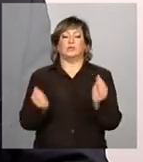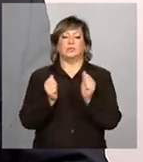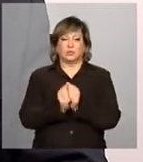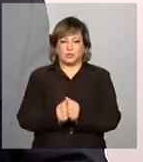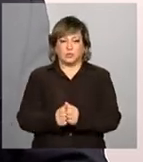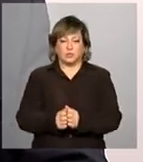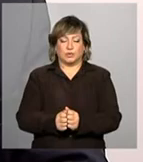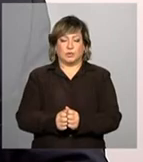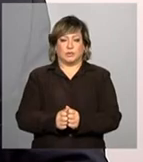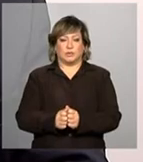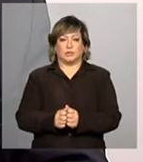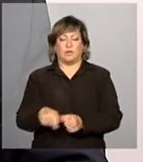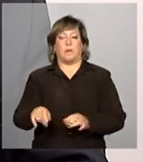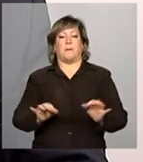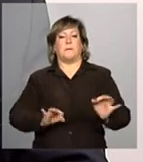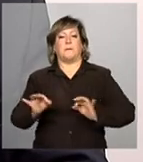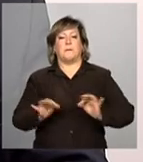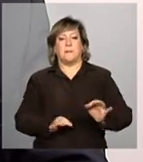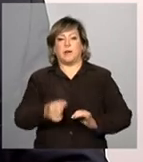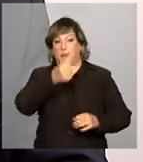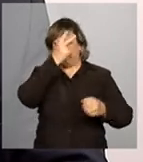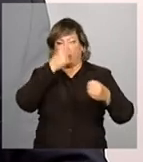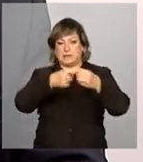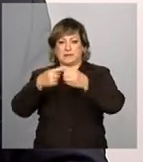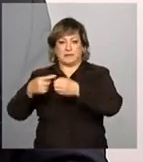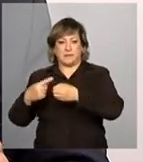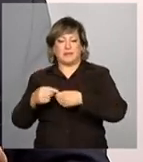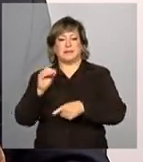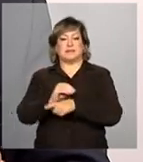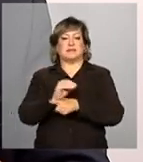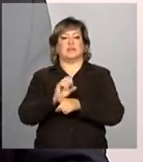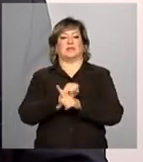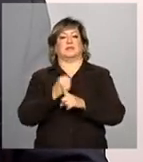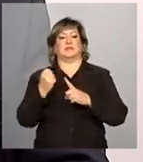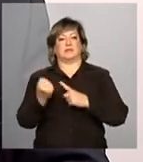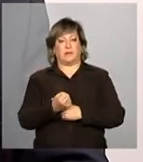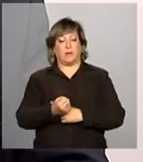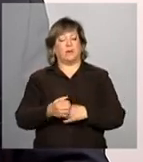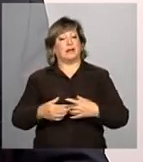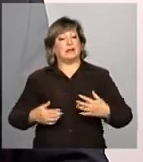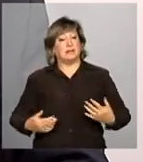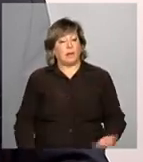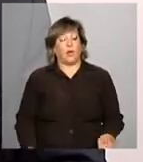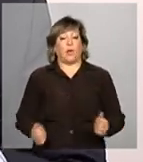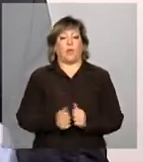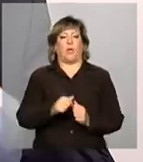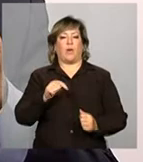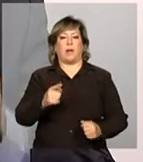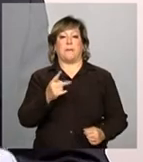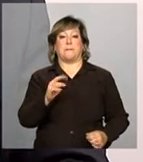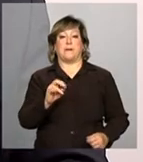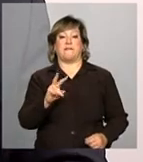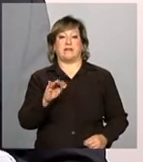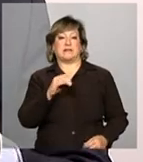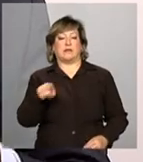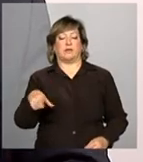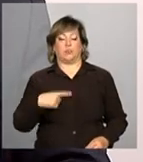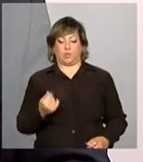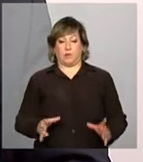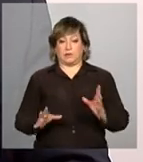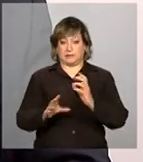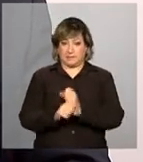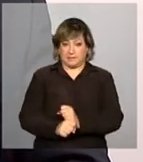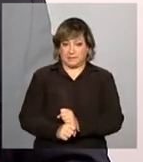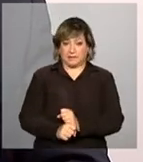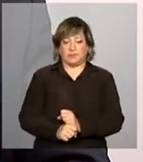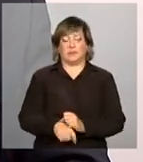com os planos municipais de assistência social então com essa previsão no orçamento e com essa revisão que